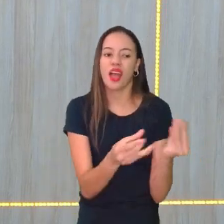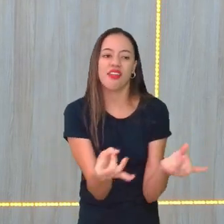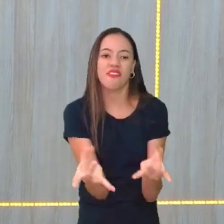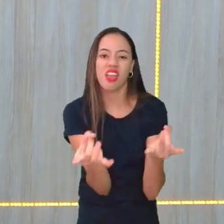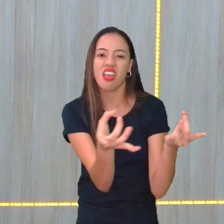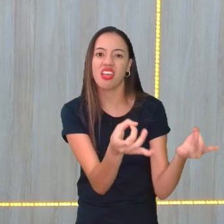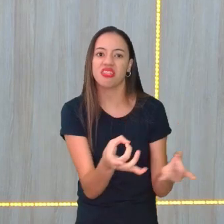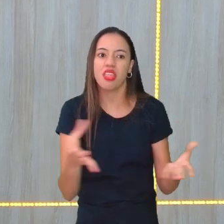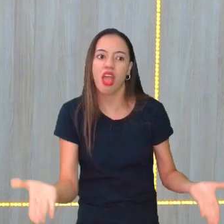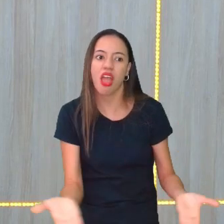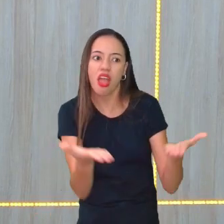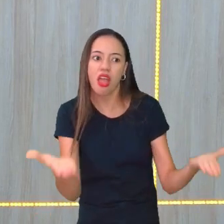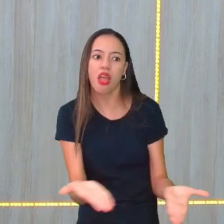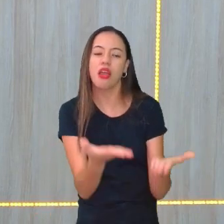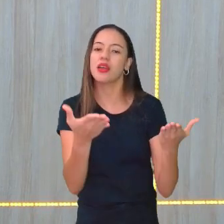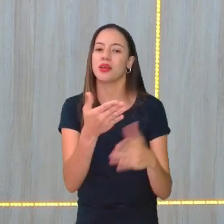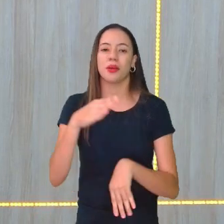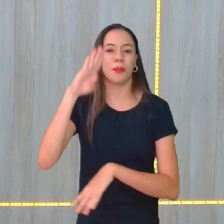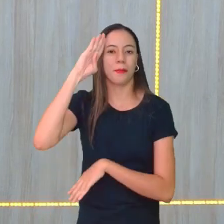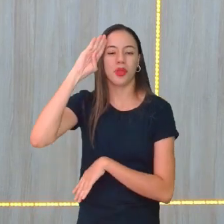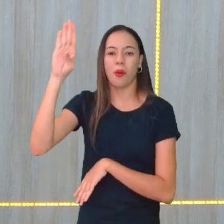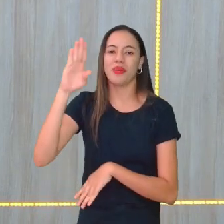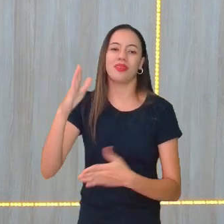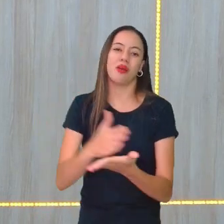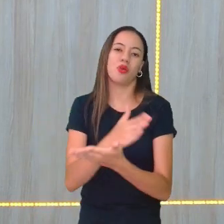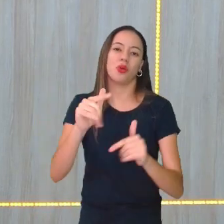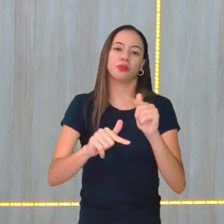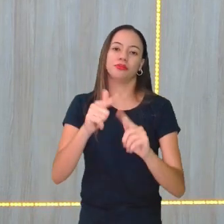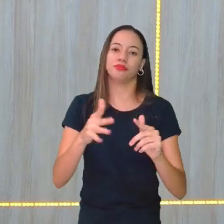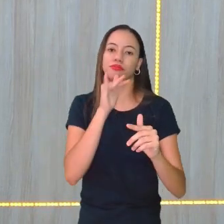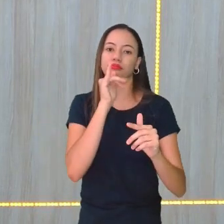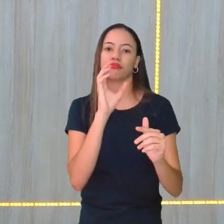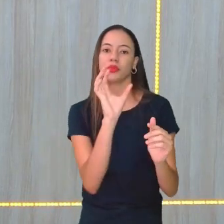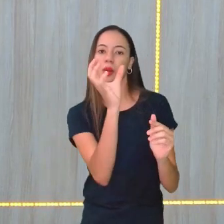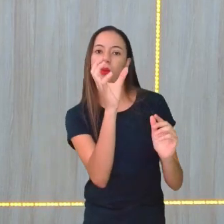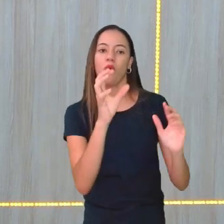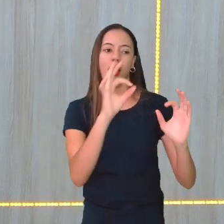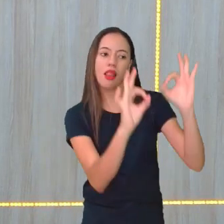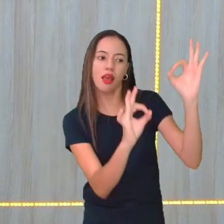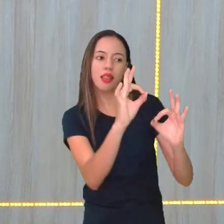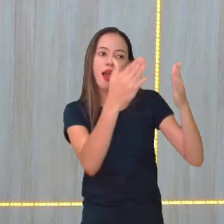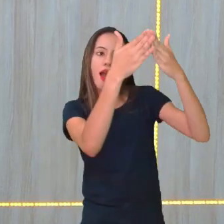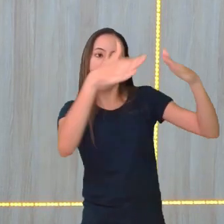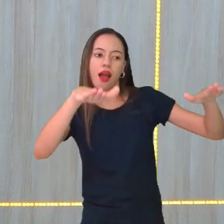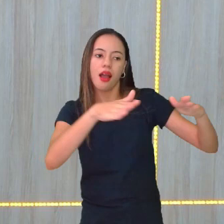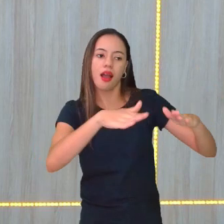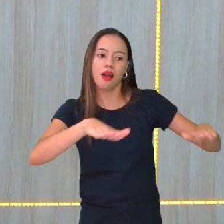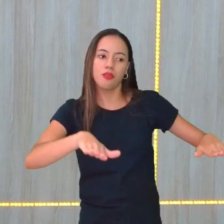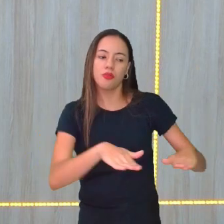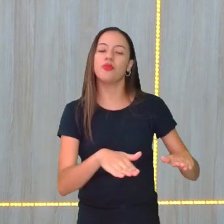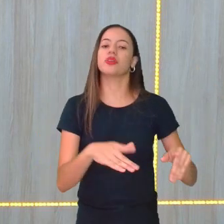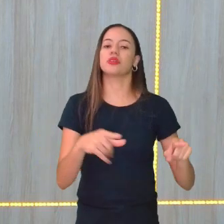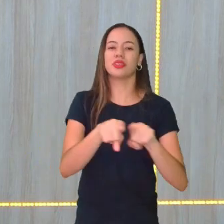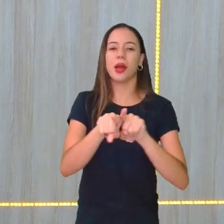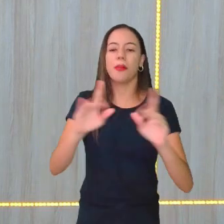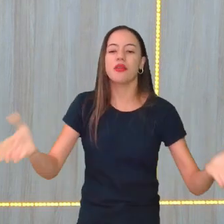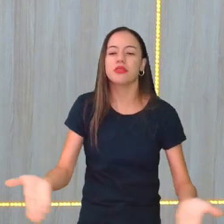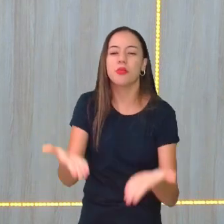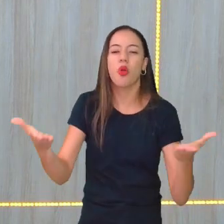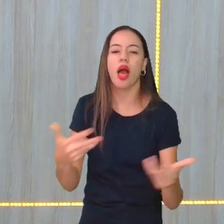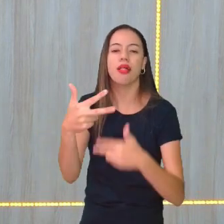né, principalmente de alguns produtos, árvore de Natal, bolas para enfeitar as árvores, se estimular a questão da troca